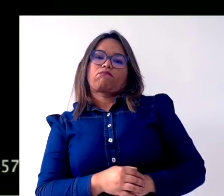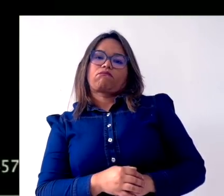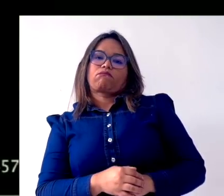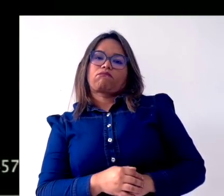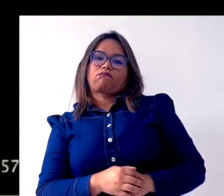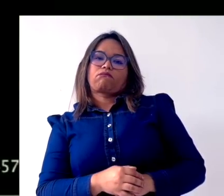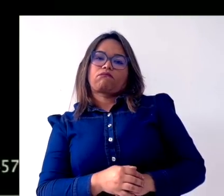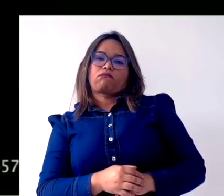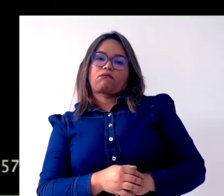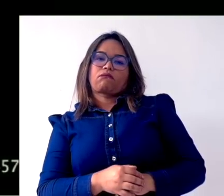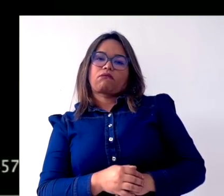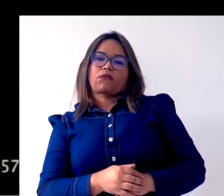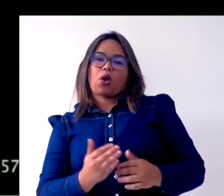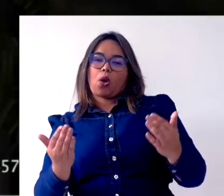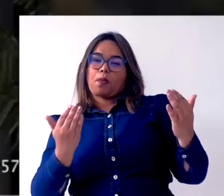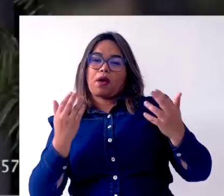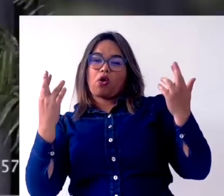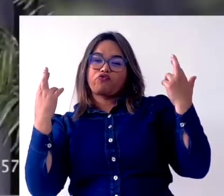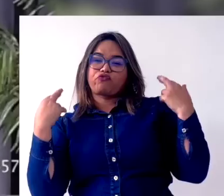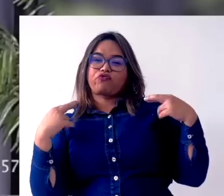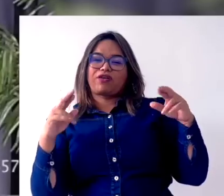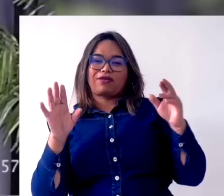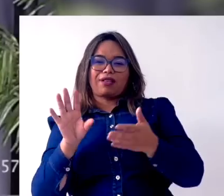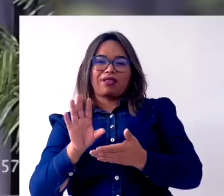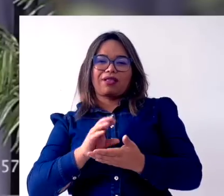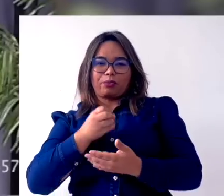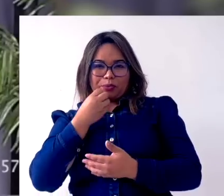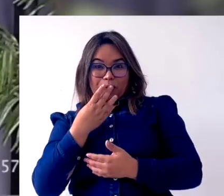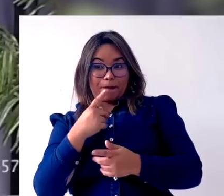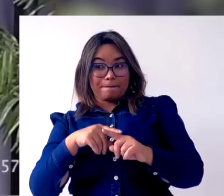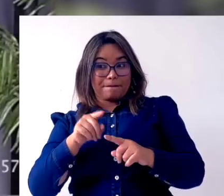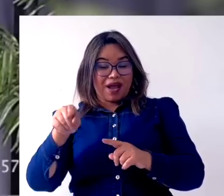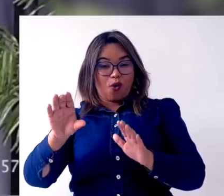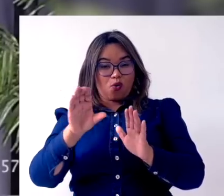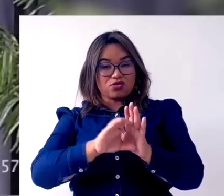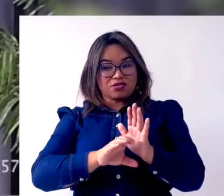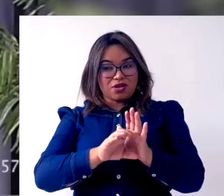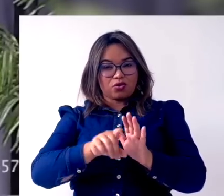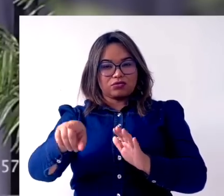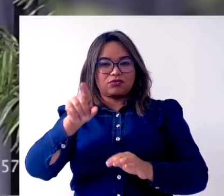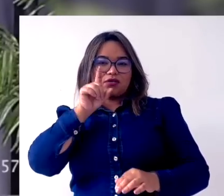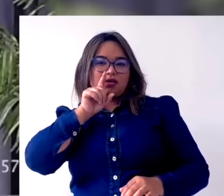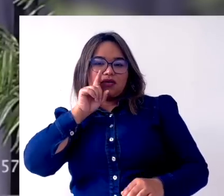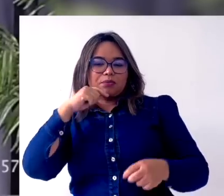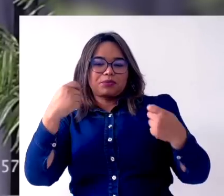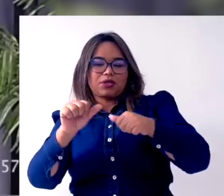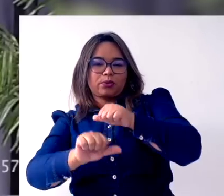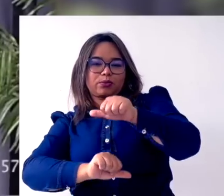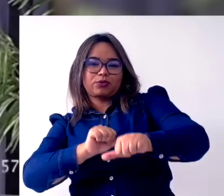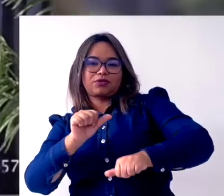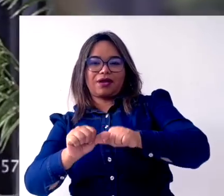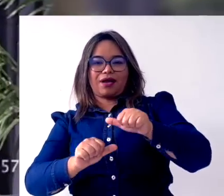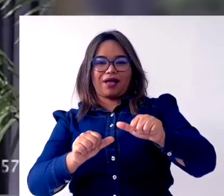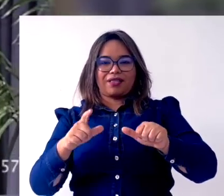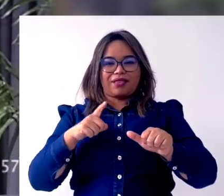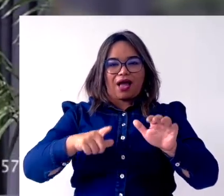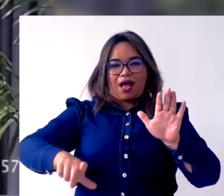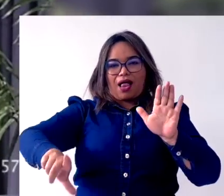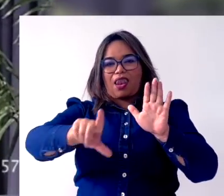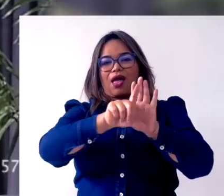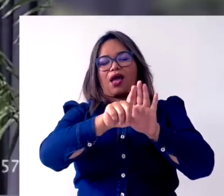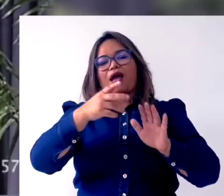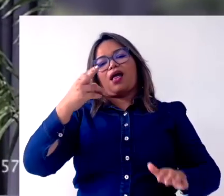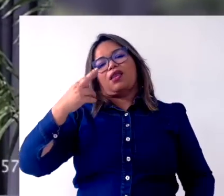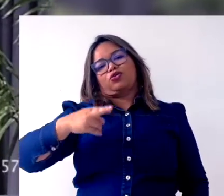semelhantes aos de um cordeiro. Mas esta Constituição terá que ser mudada se é para que haja legislação